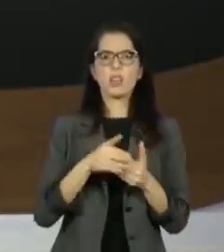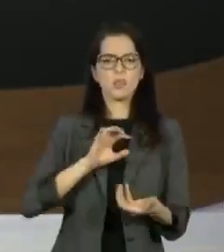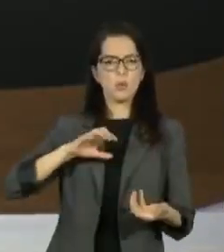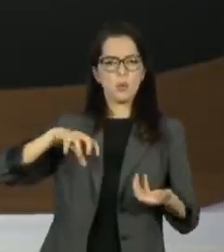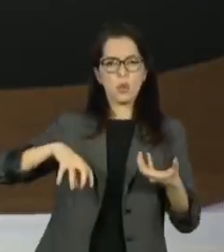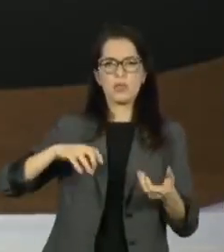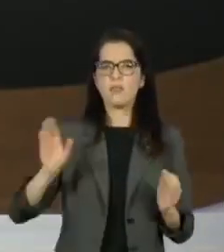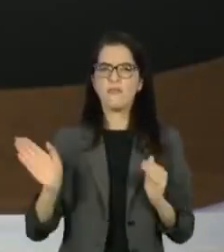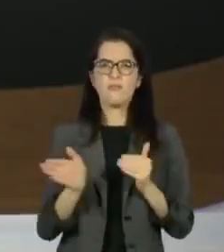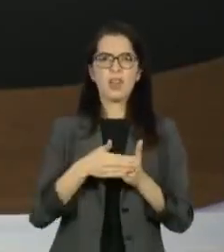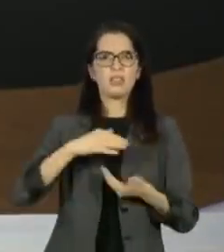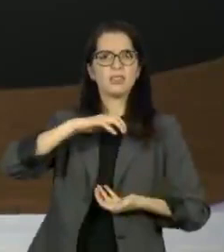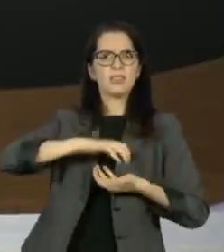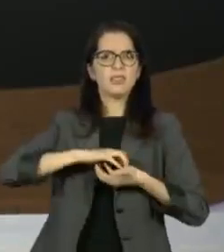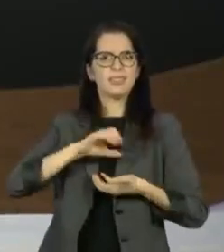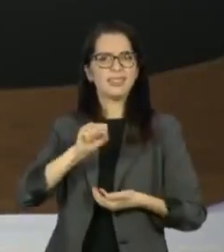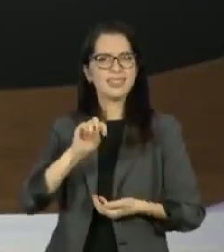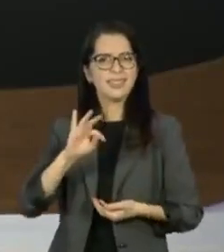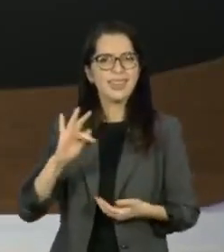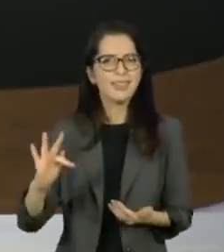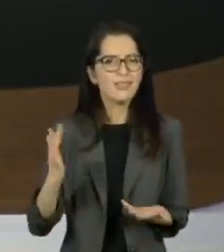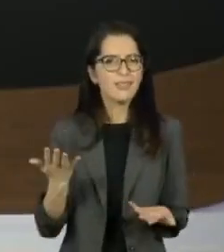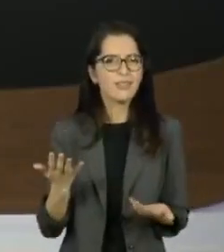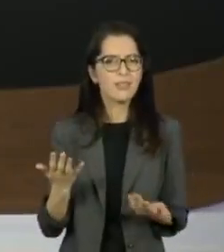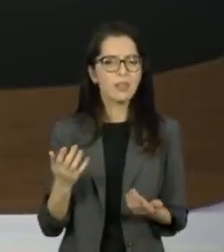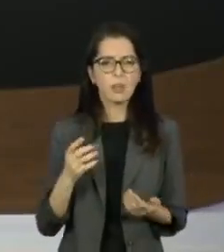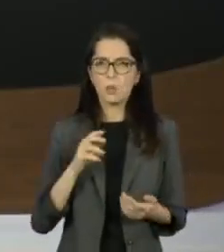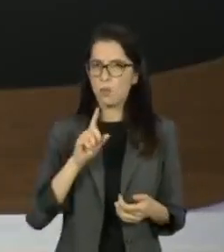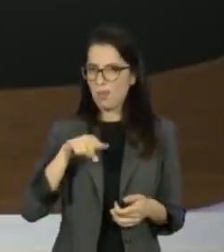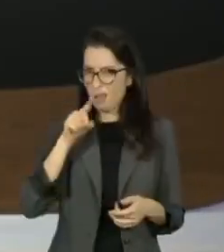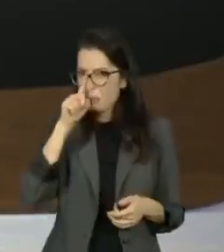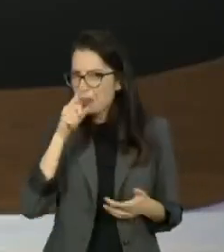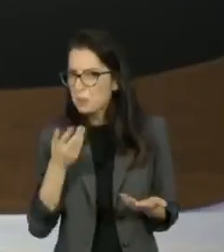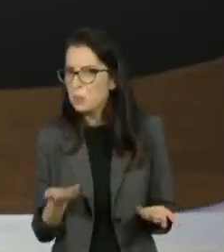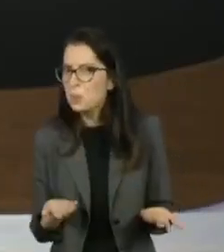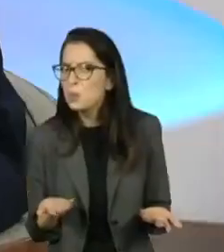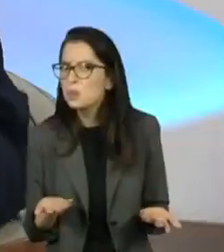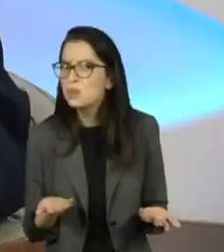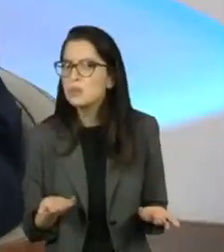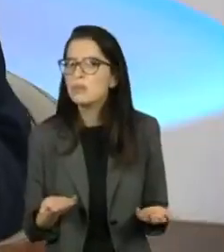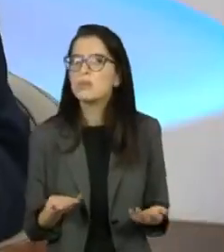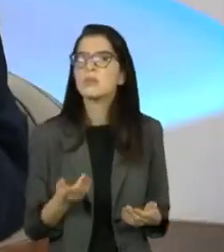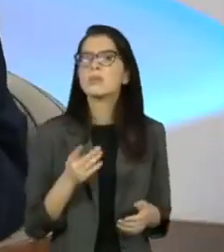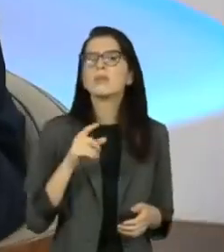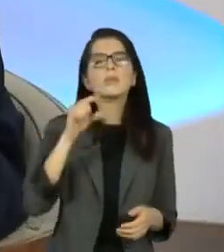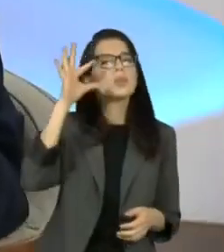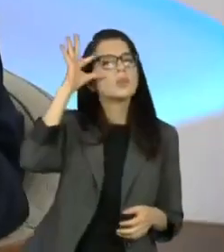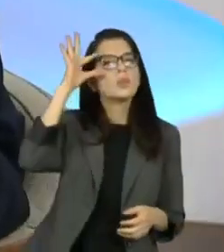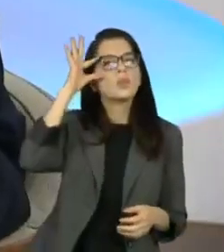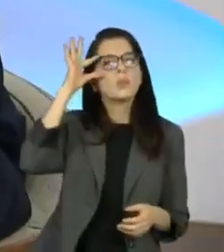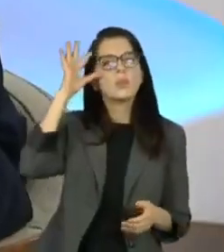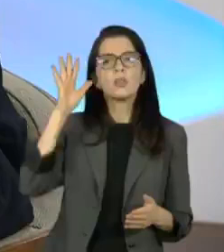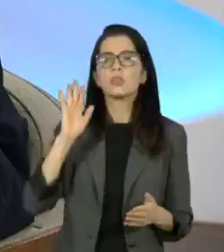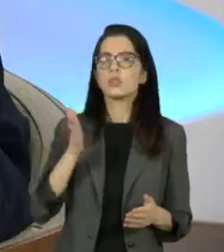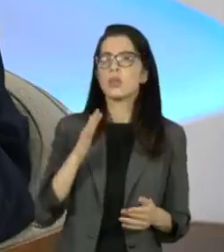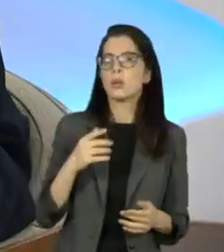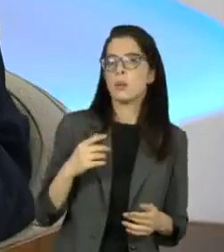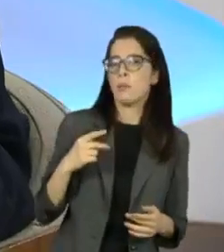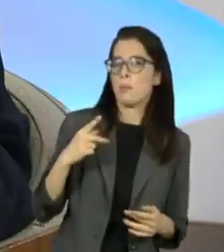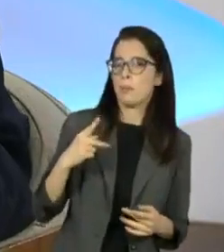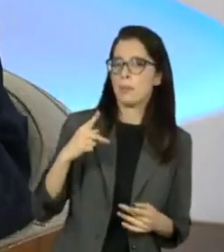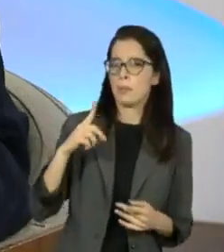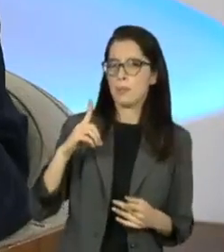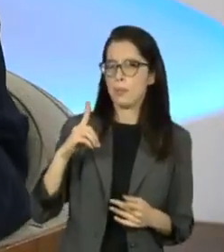pedaladas fiscais da Dilma Rousseff? São menos evidentes crimes de responsabilidade? Olha, o presidente